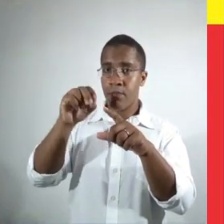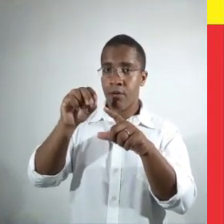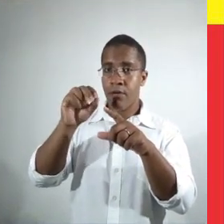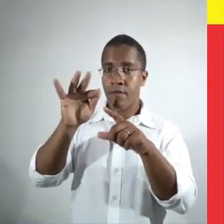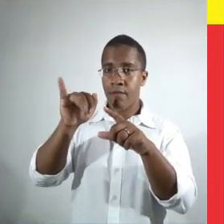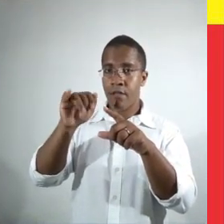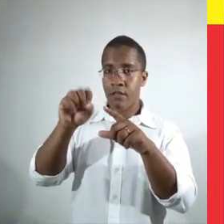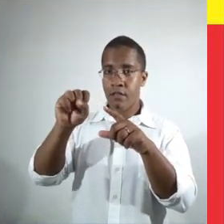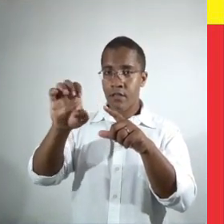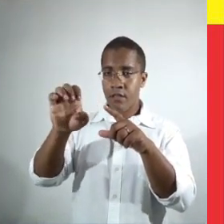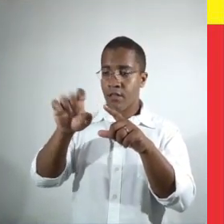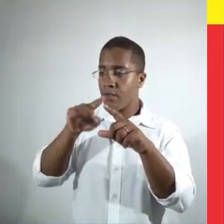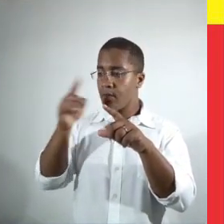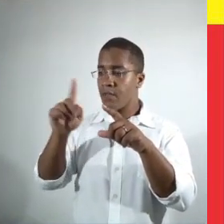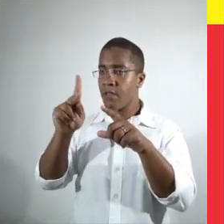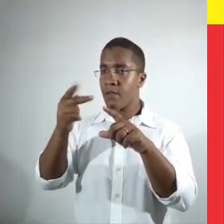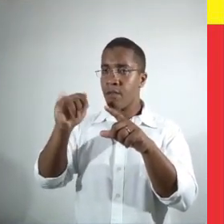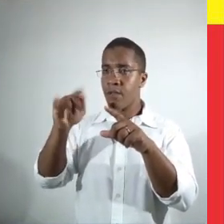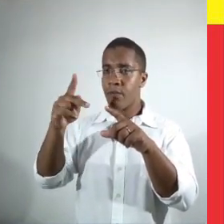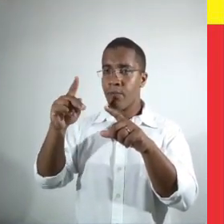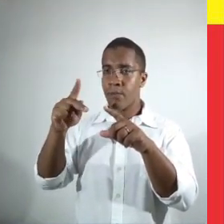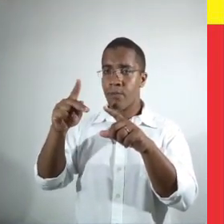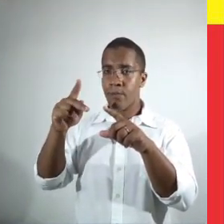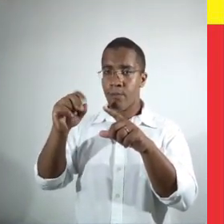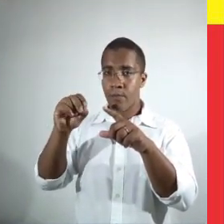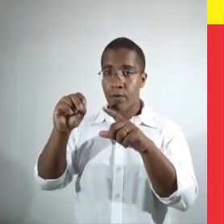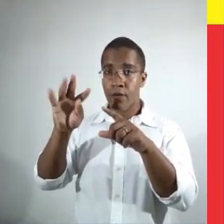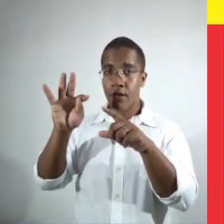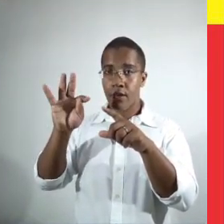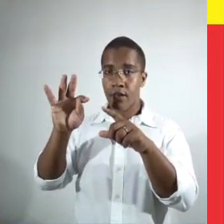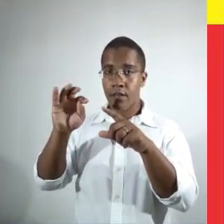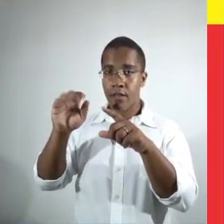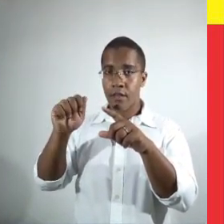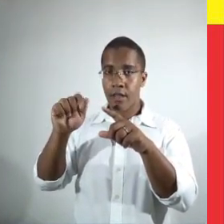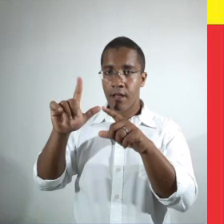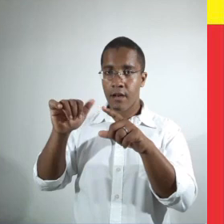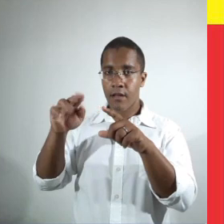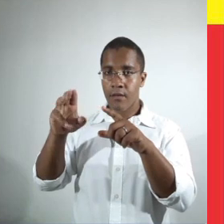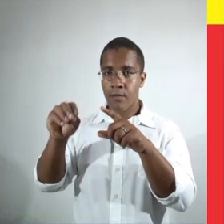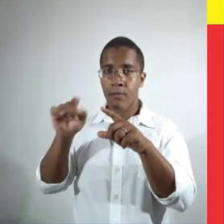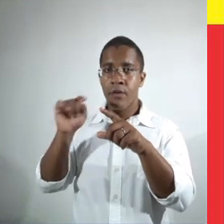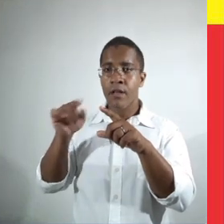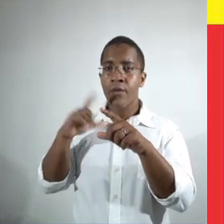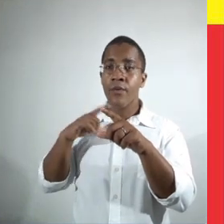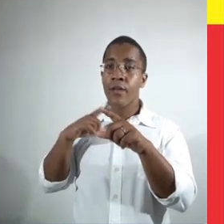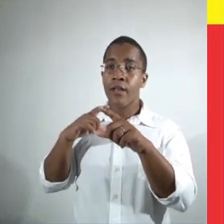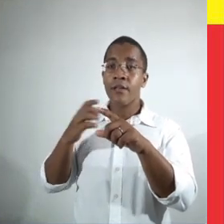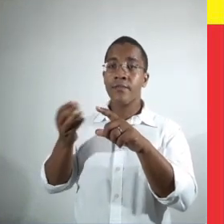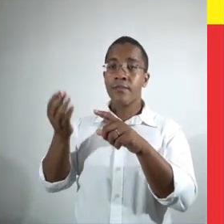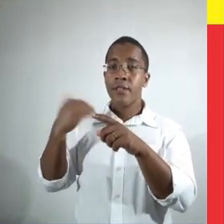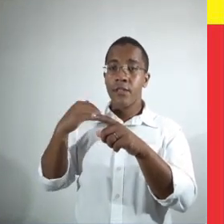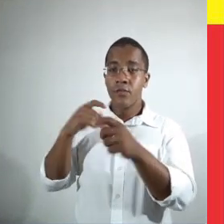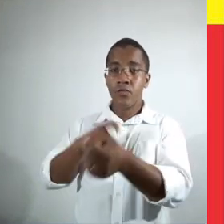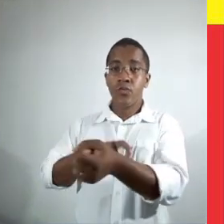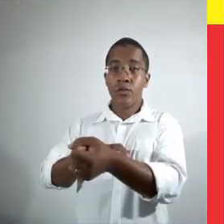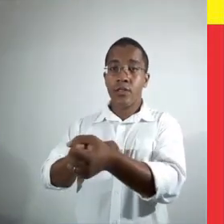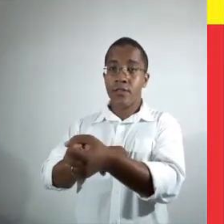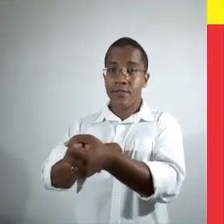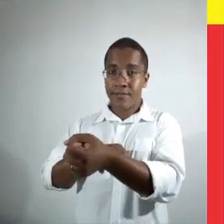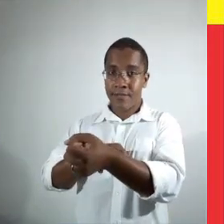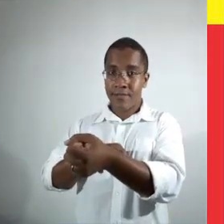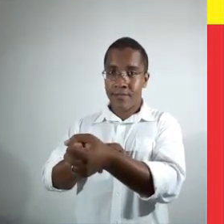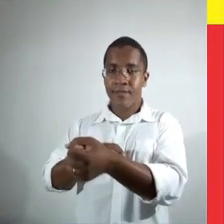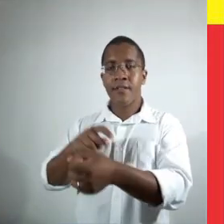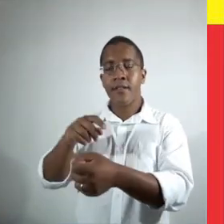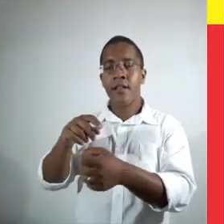e o hipotálamo, são próximos, certo? O hipotálamo vai agir na interação mais nervosa. E a hipófise,